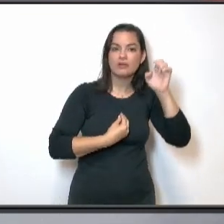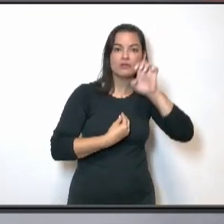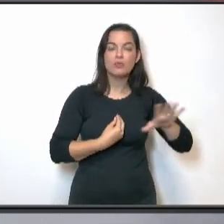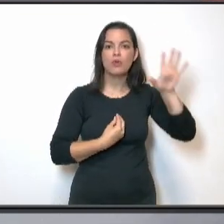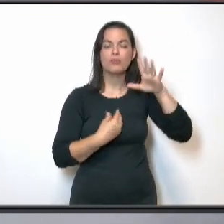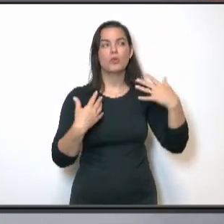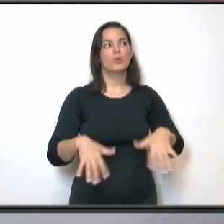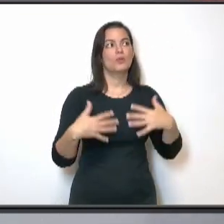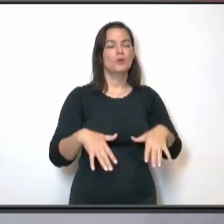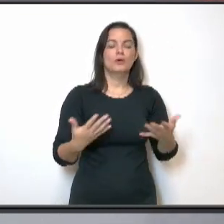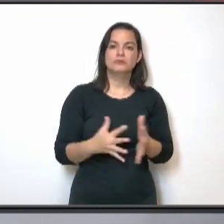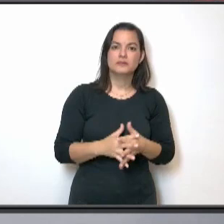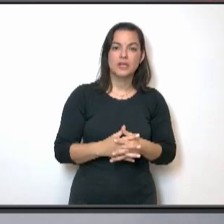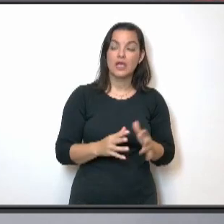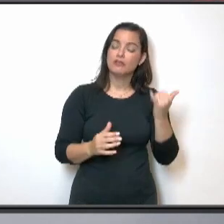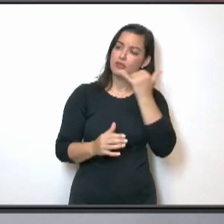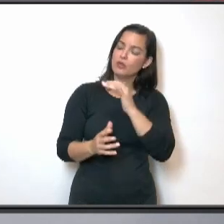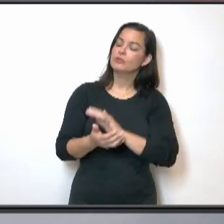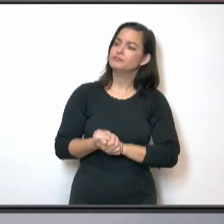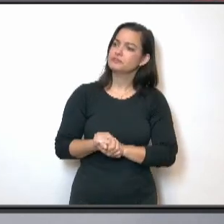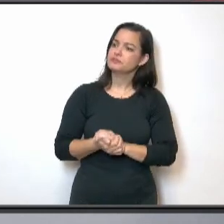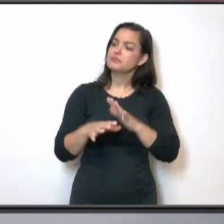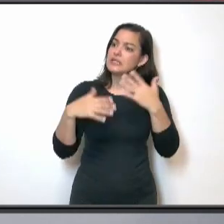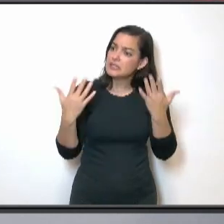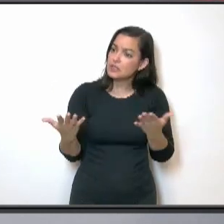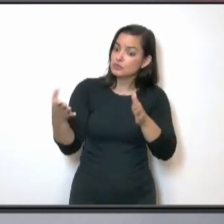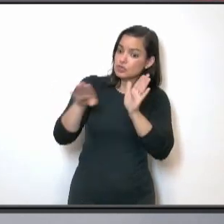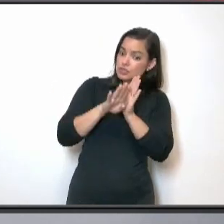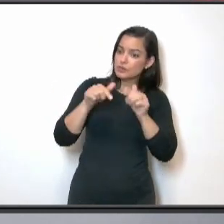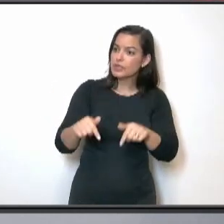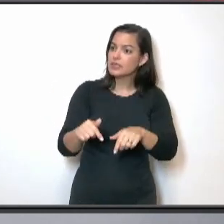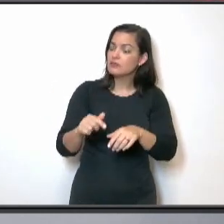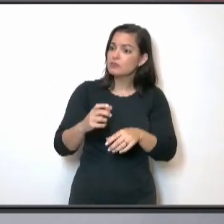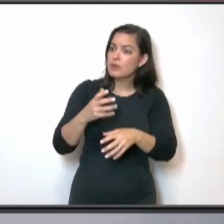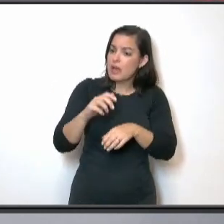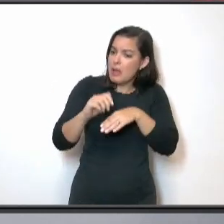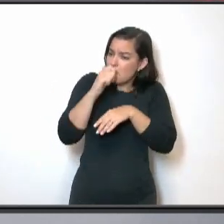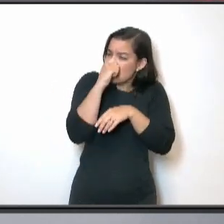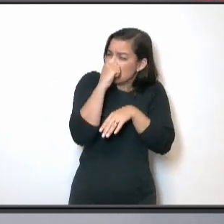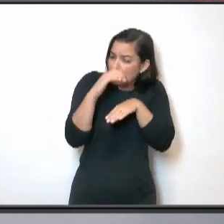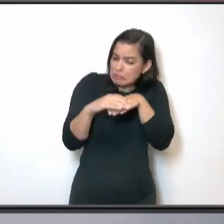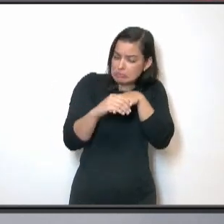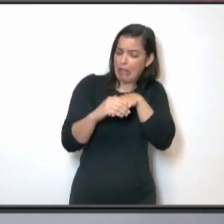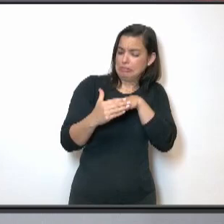Aí ele virou e falou assim, rapaz, e não é que chegou aqui e ficou apertado para mim? Você não quer experimentar,